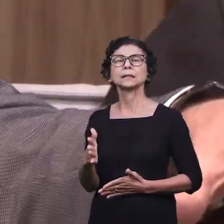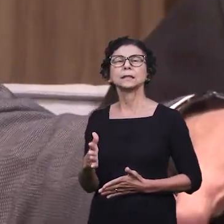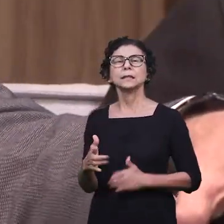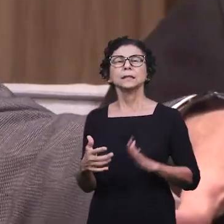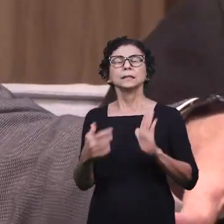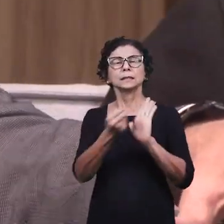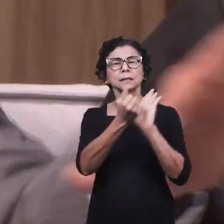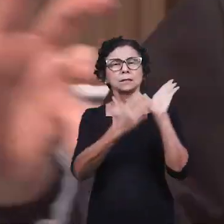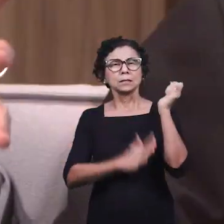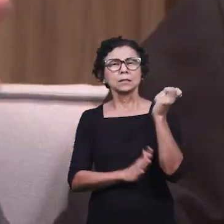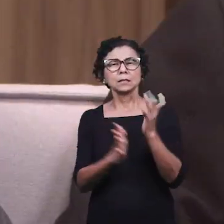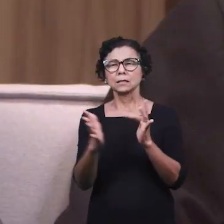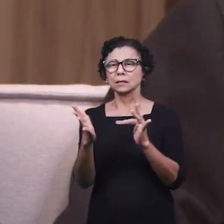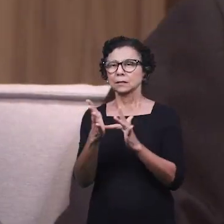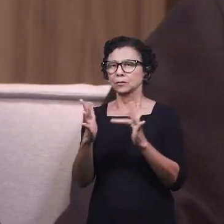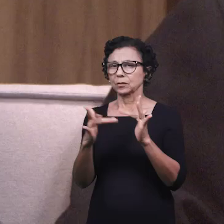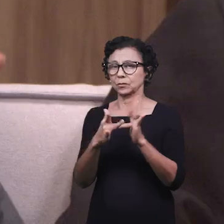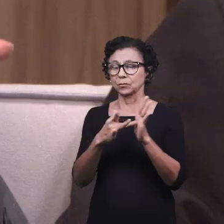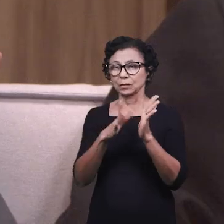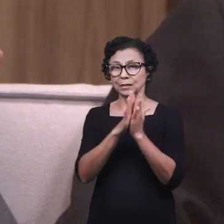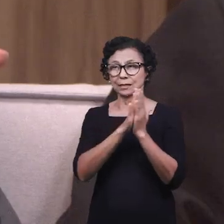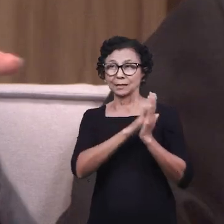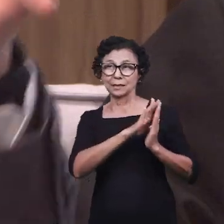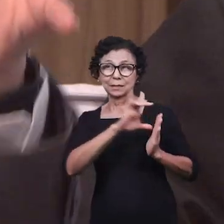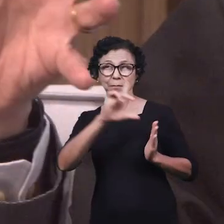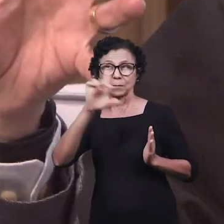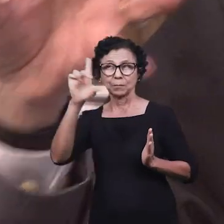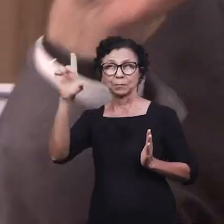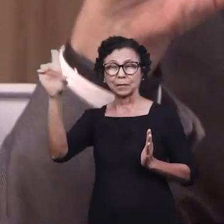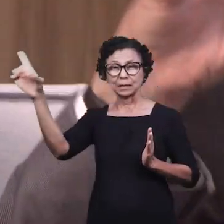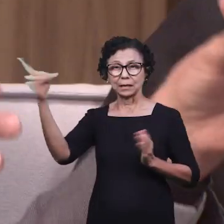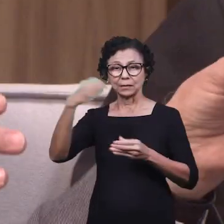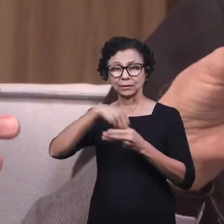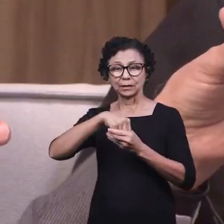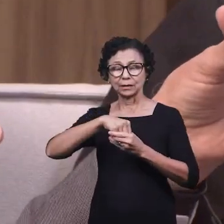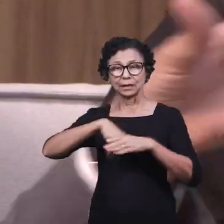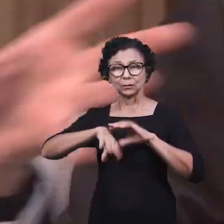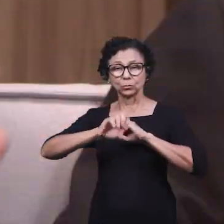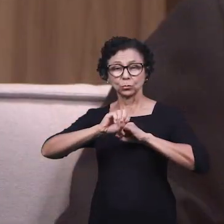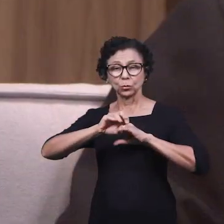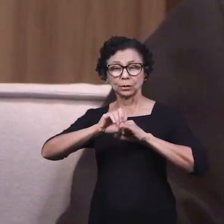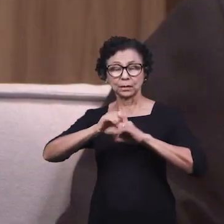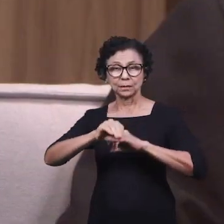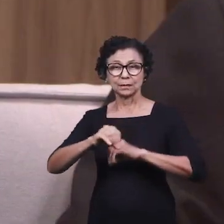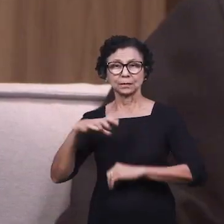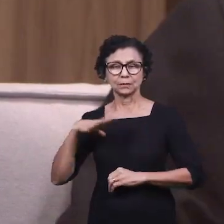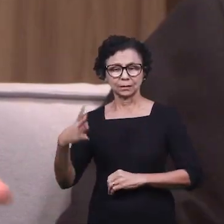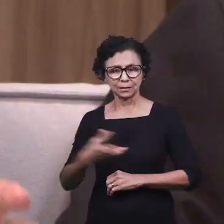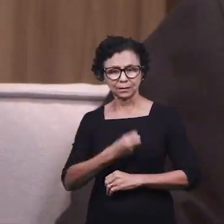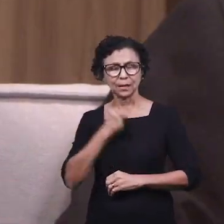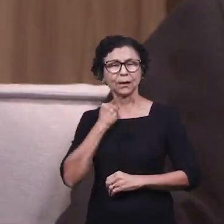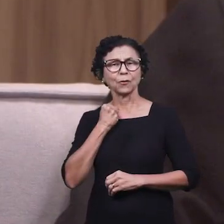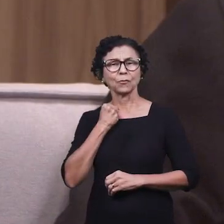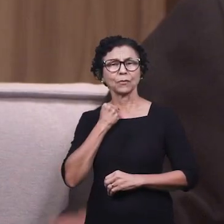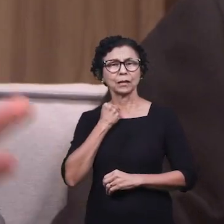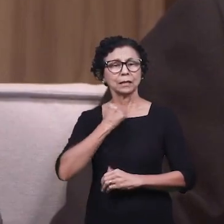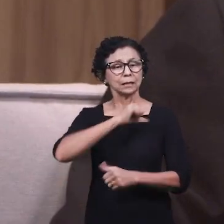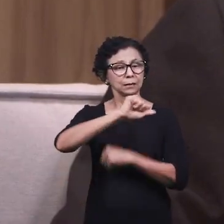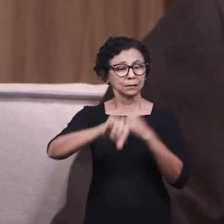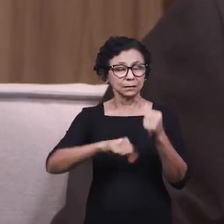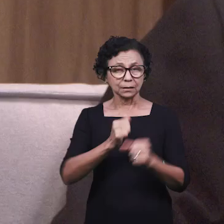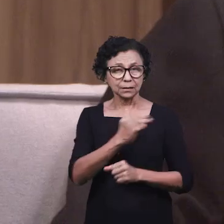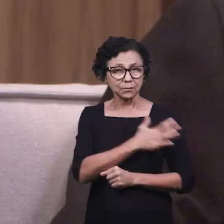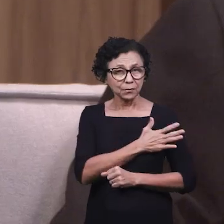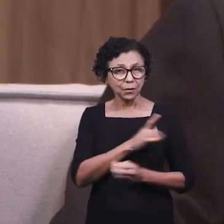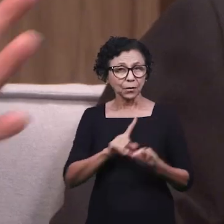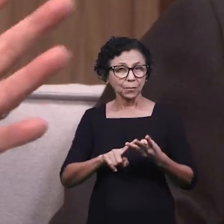do Cordeiro, essa palavra é que traz a salvação, que muda a vida do homem, que prepara a igreja